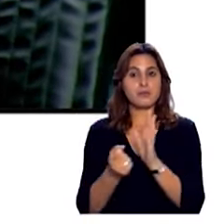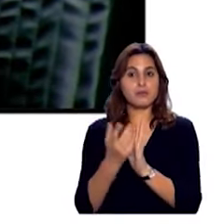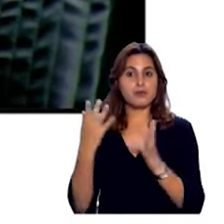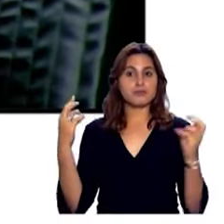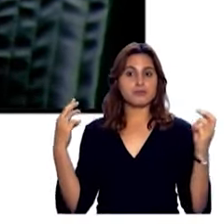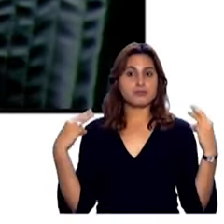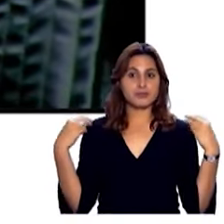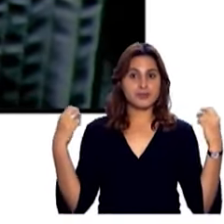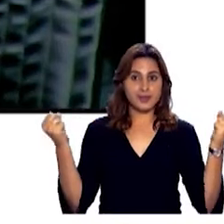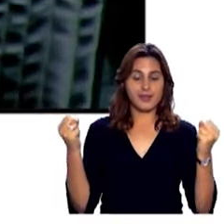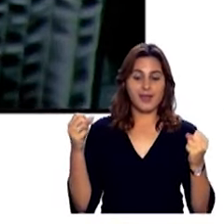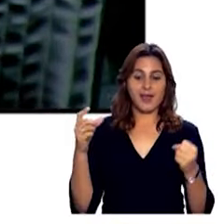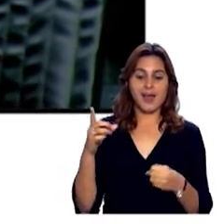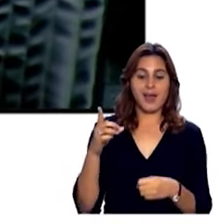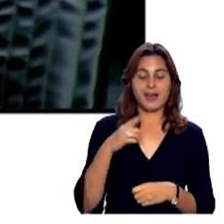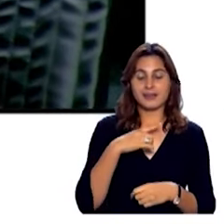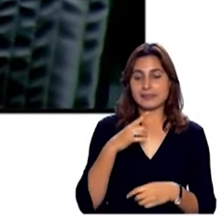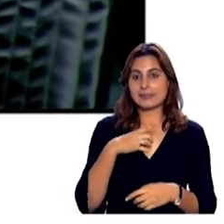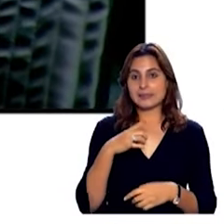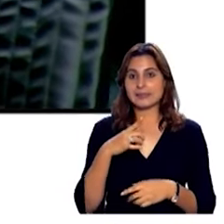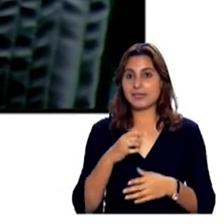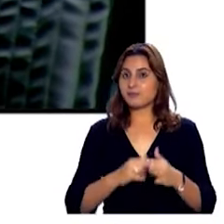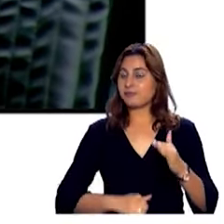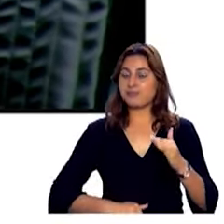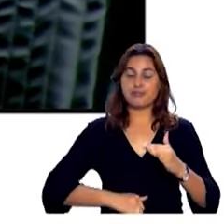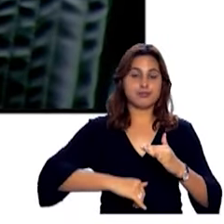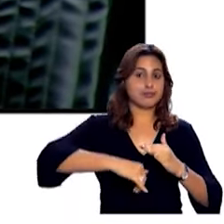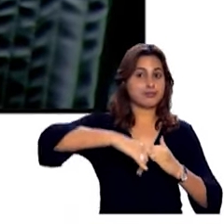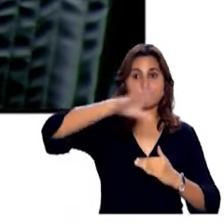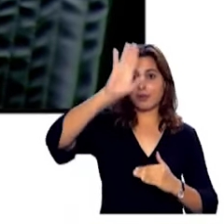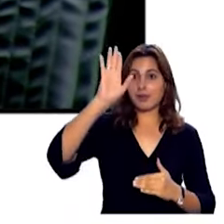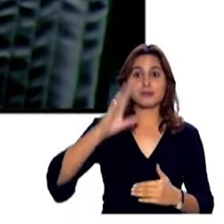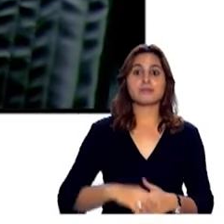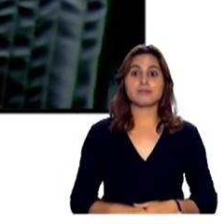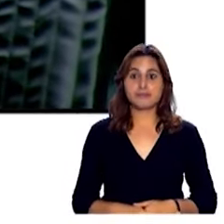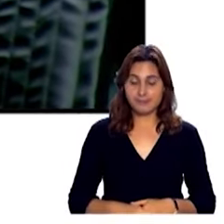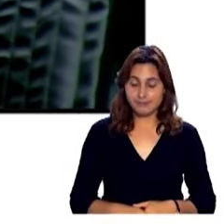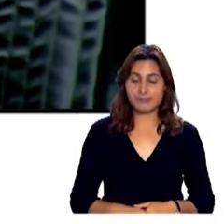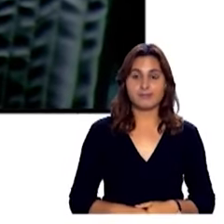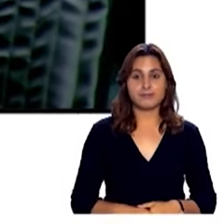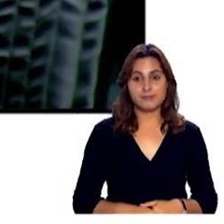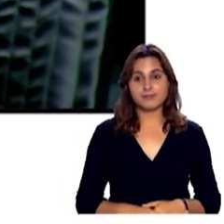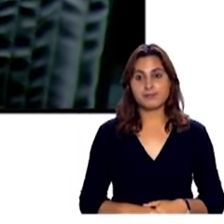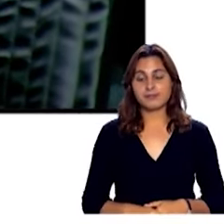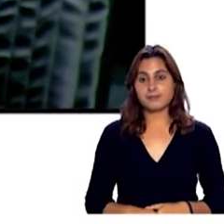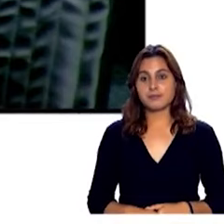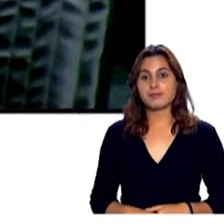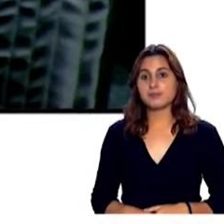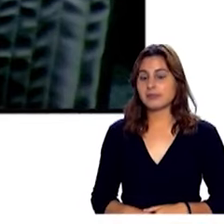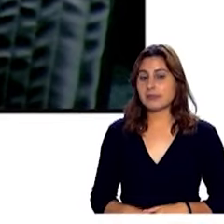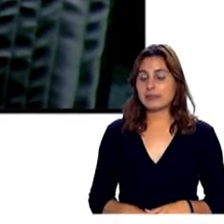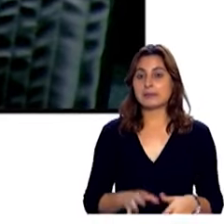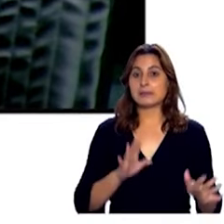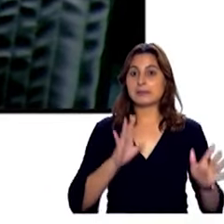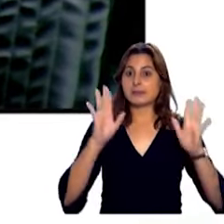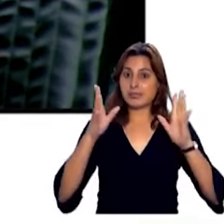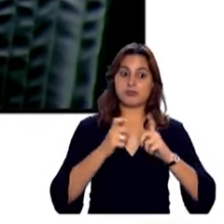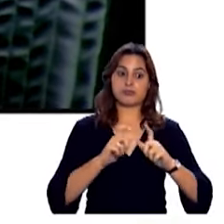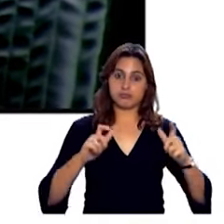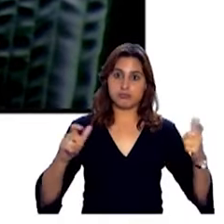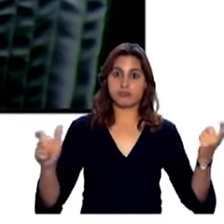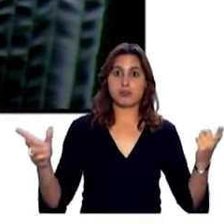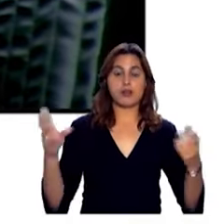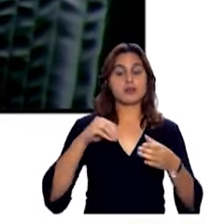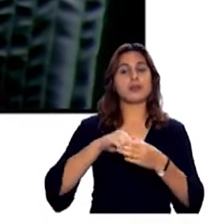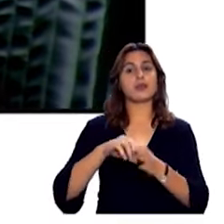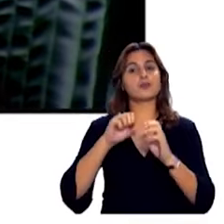a relação realmente se torna ainda mais eh espantosa né a gente pode imaginar que dentro do sistema francês à